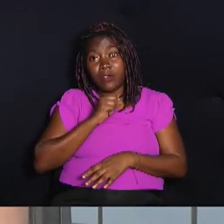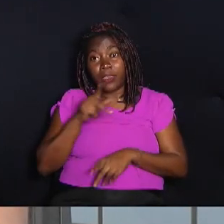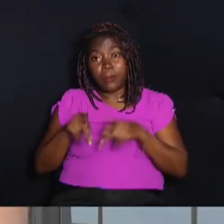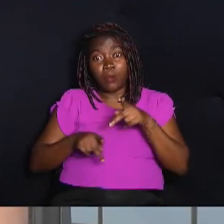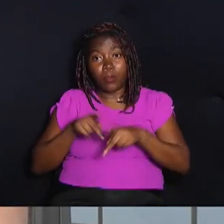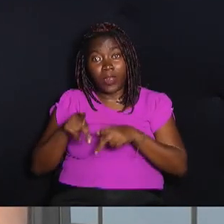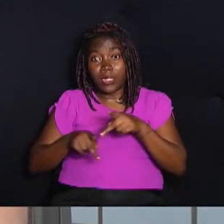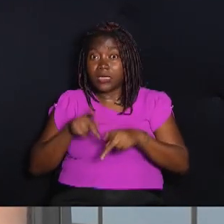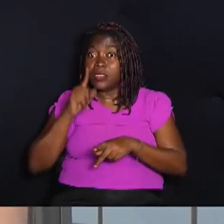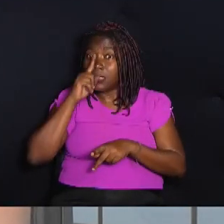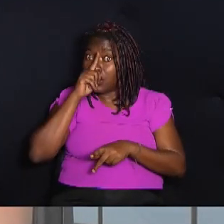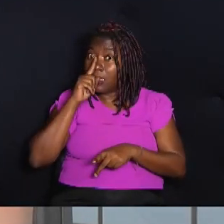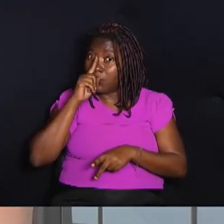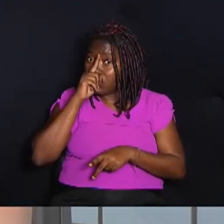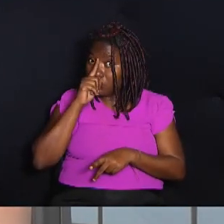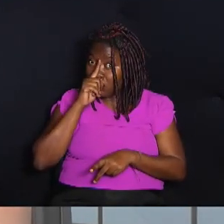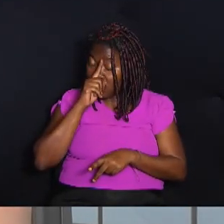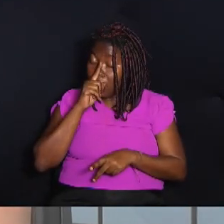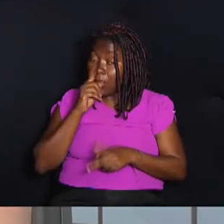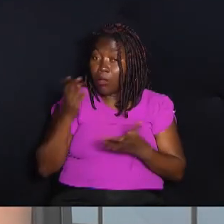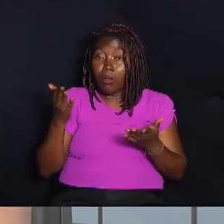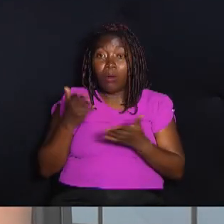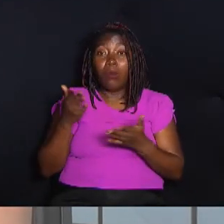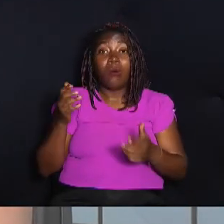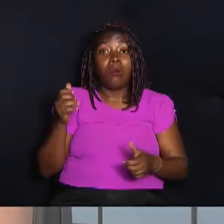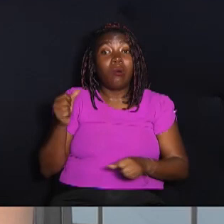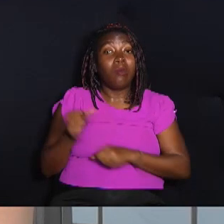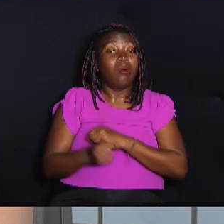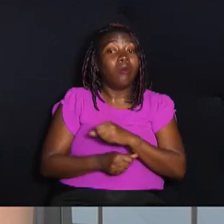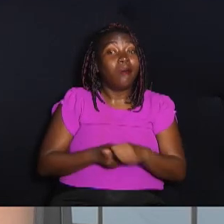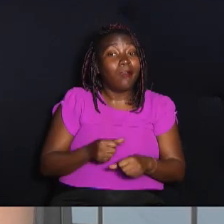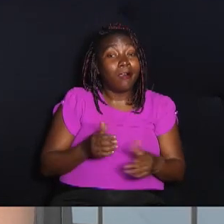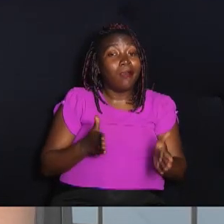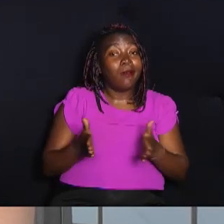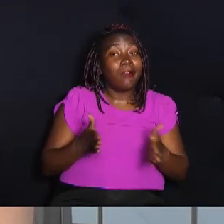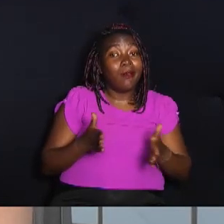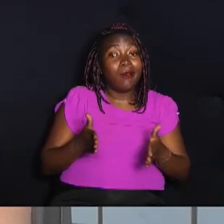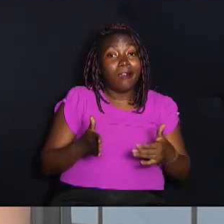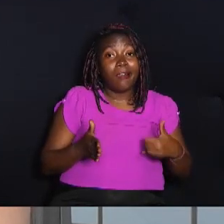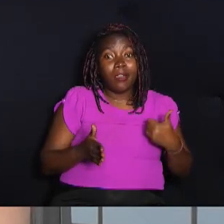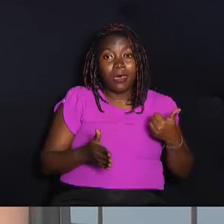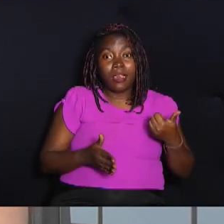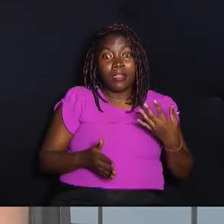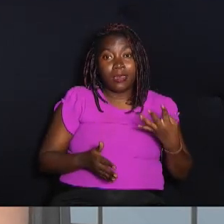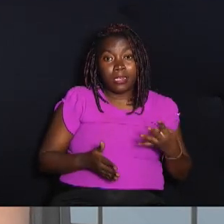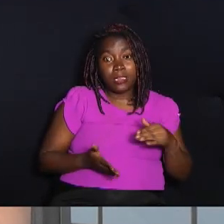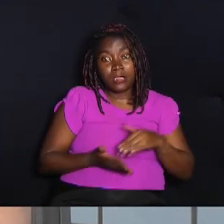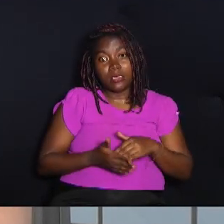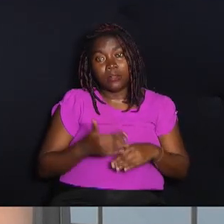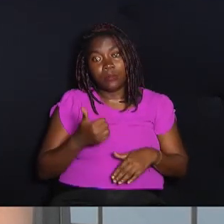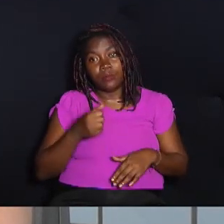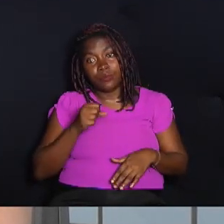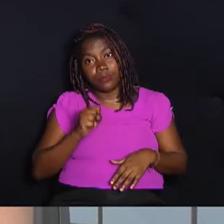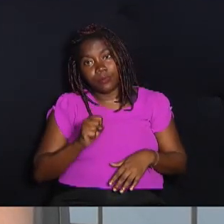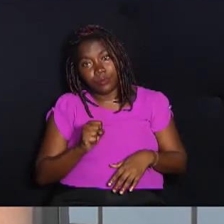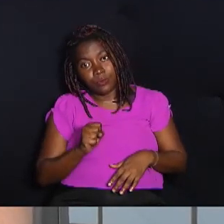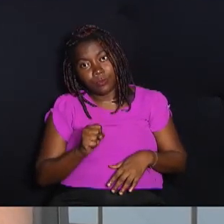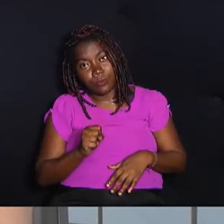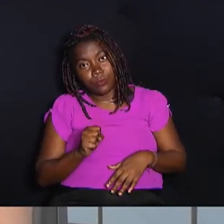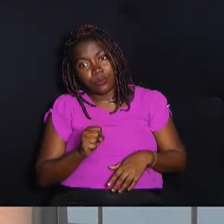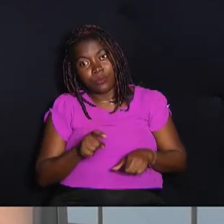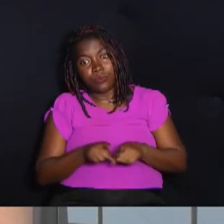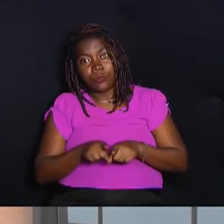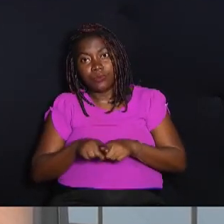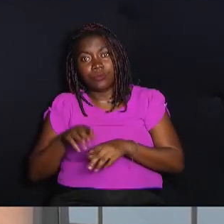de risco. E hoje a gente já tem na faixa etária de 14 a 18 anos e acima